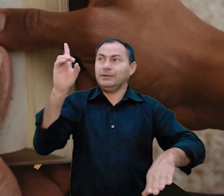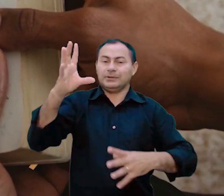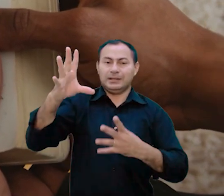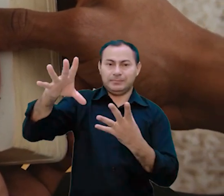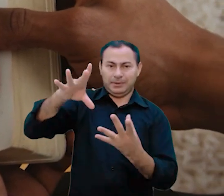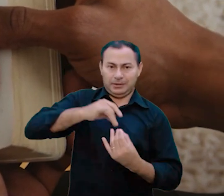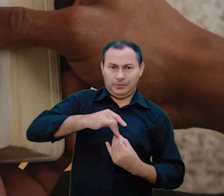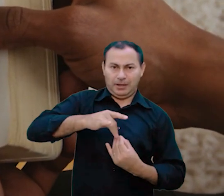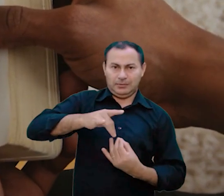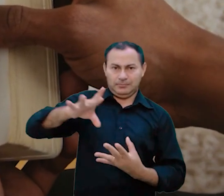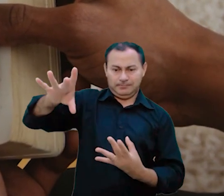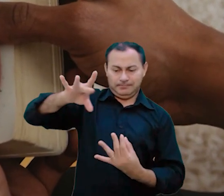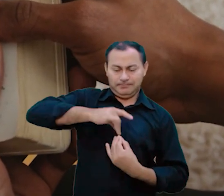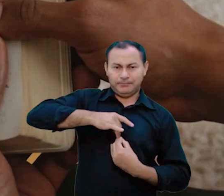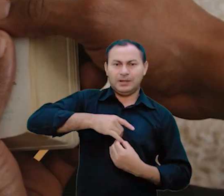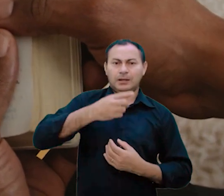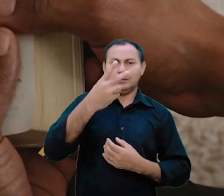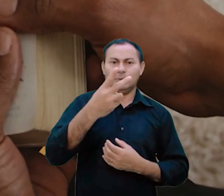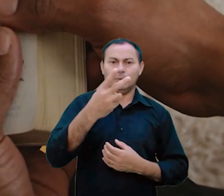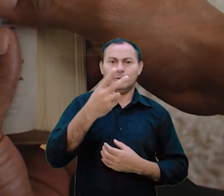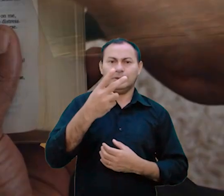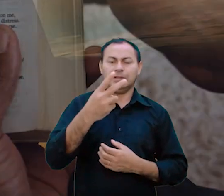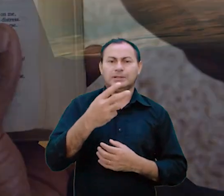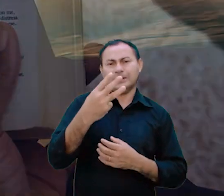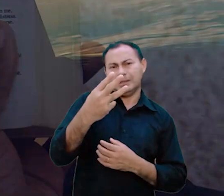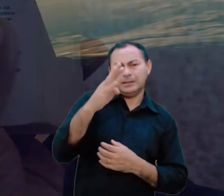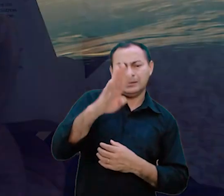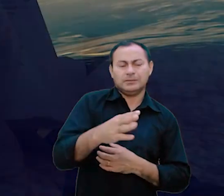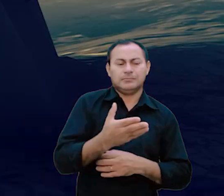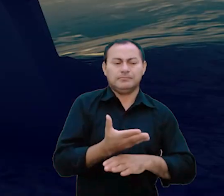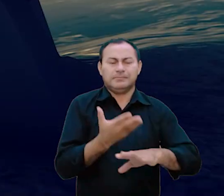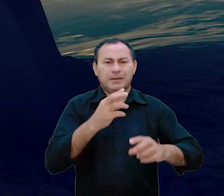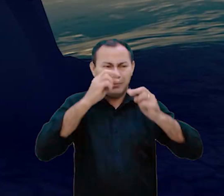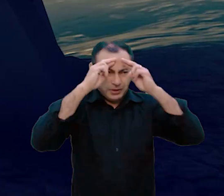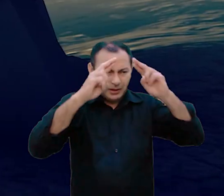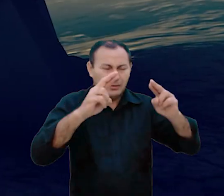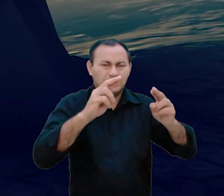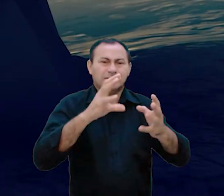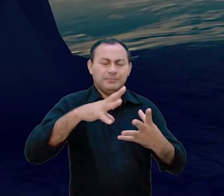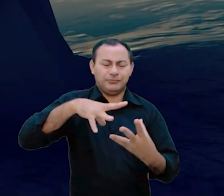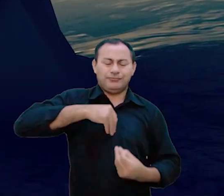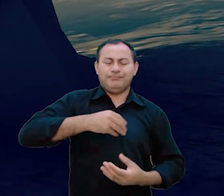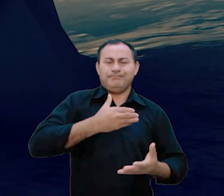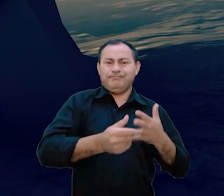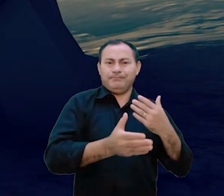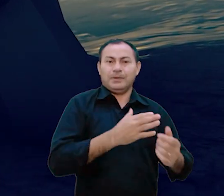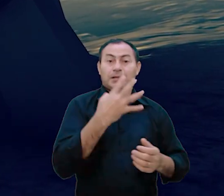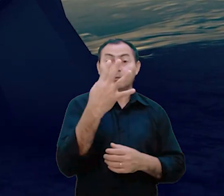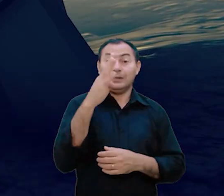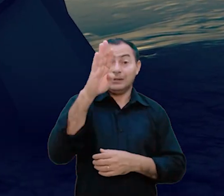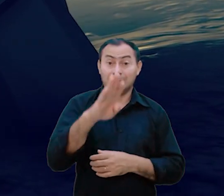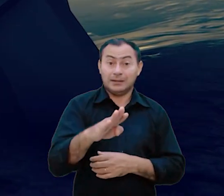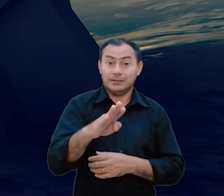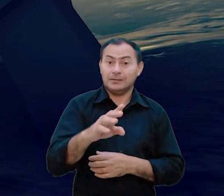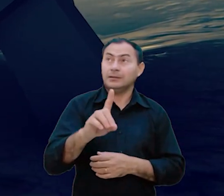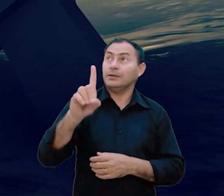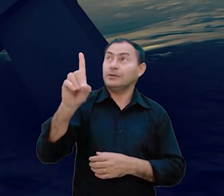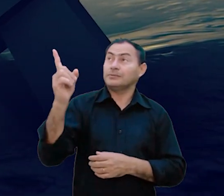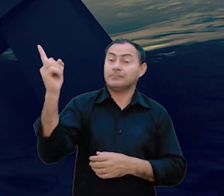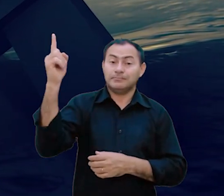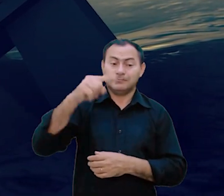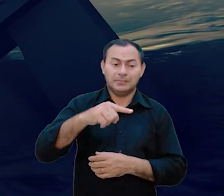apostasia espiritual. Às 2 e às 3 horas, eles se corrompiam moral e espiritualmente. Às 4 horas,